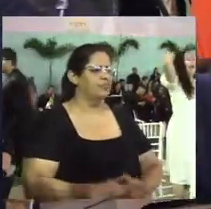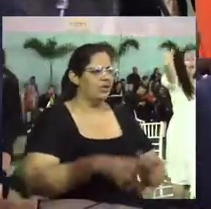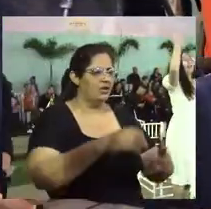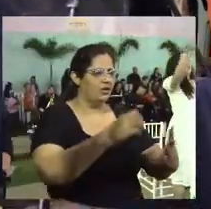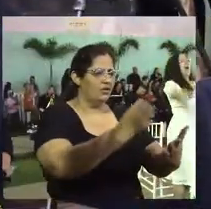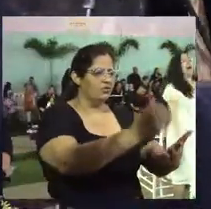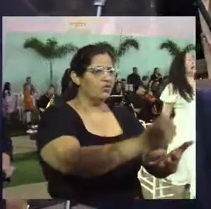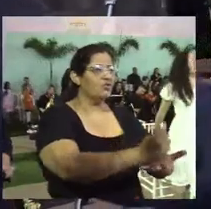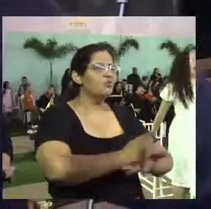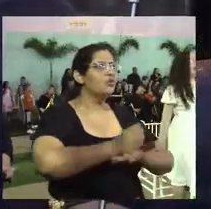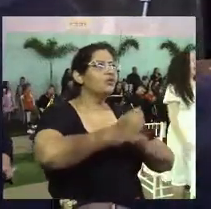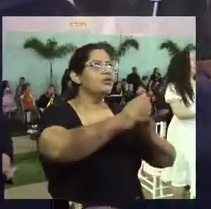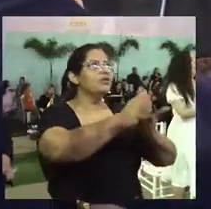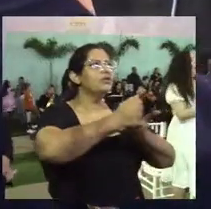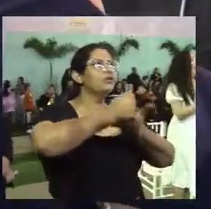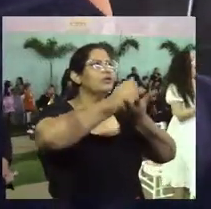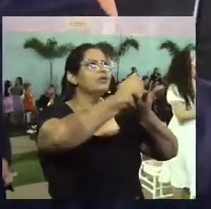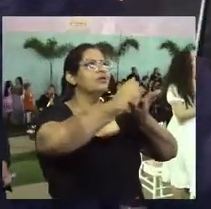Jesus